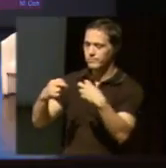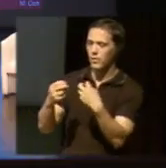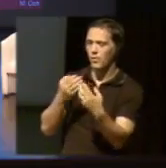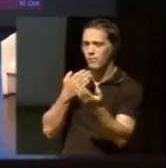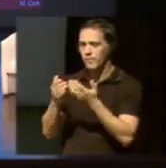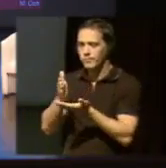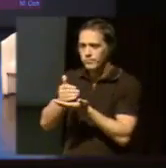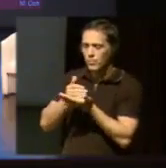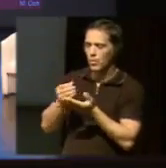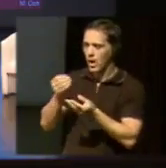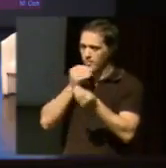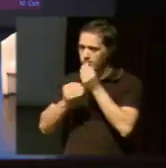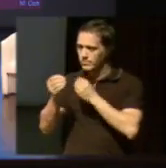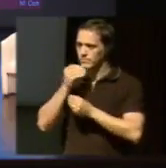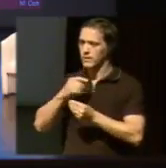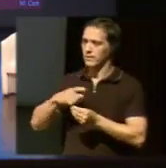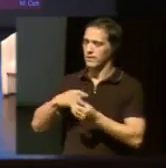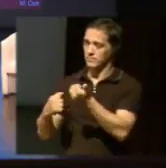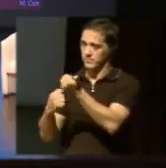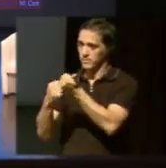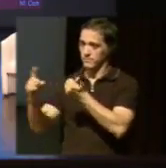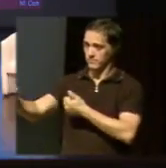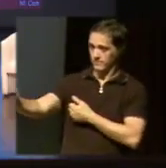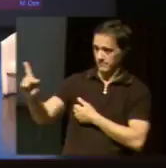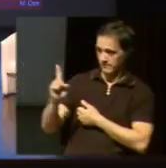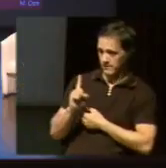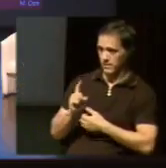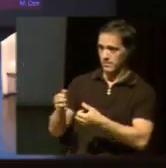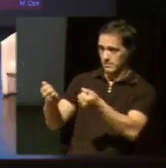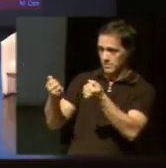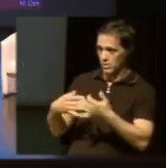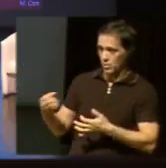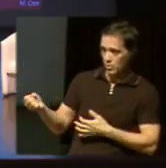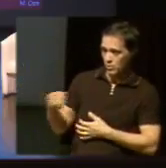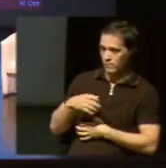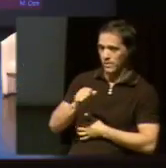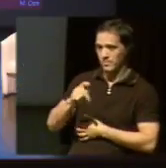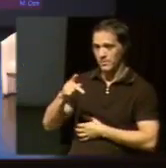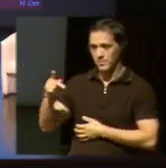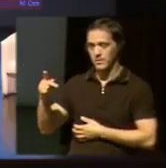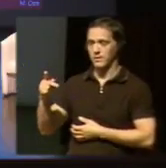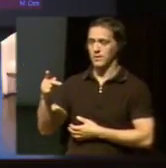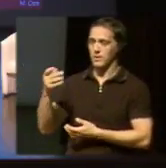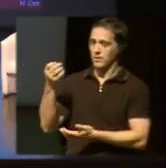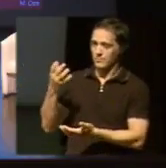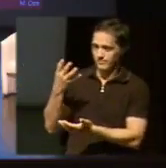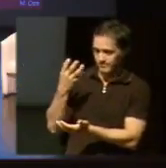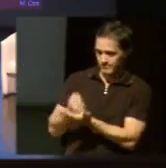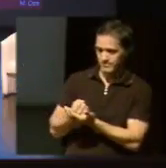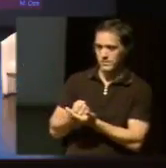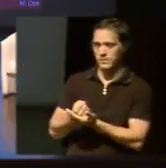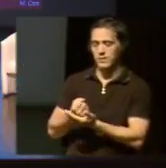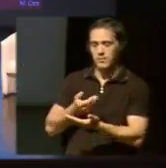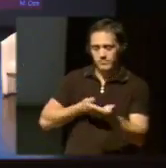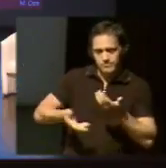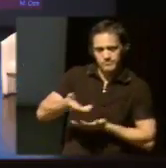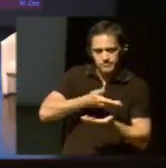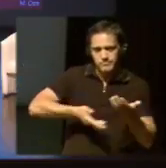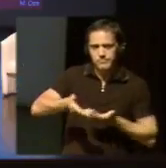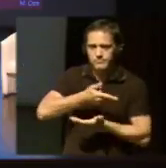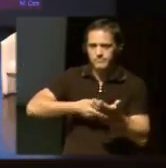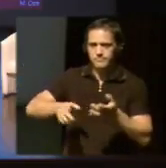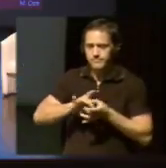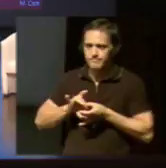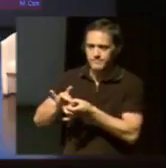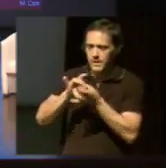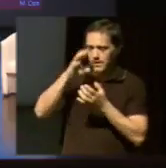seu vem o mensageiro e explica o novo aplicativo que apareceu. E as pessoas intercambiam e